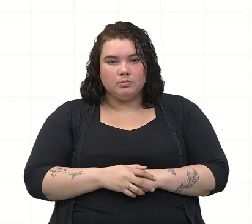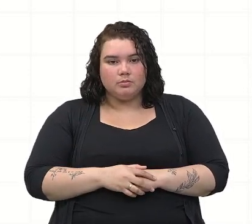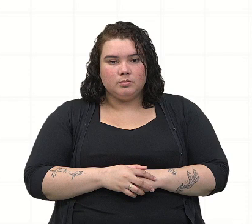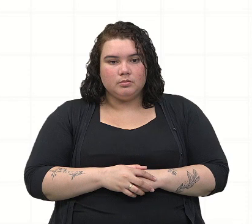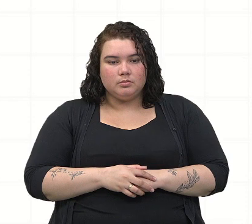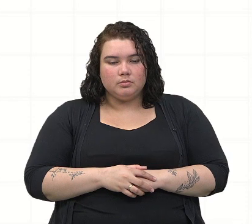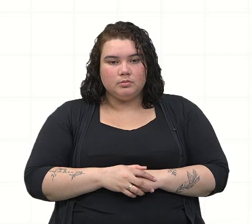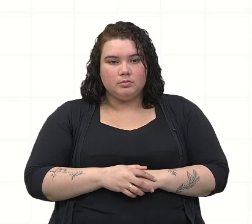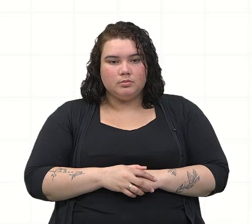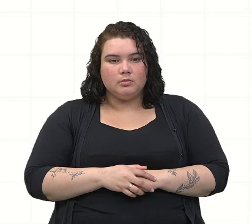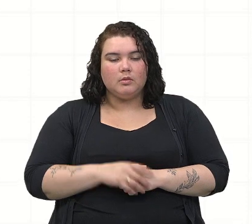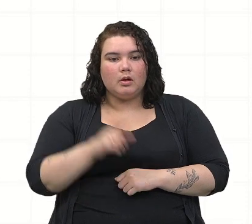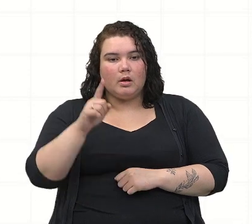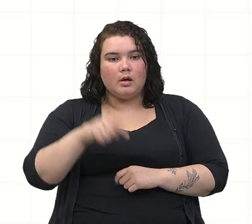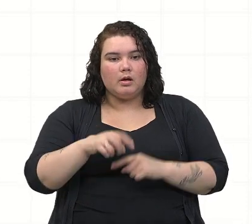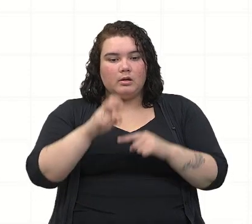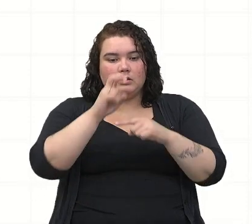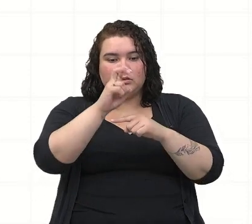5